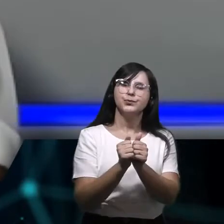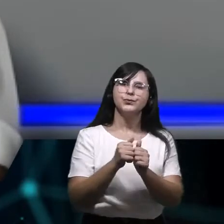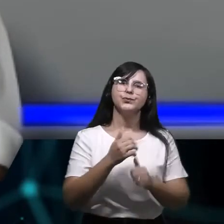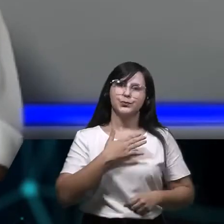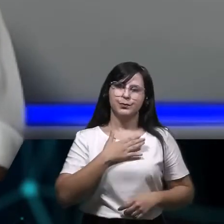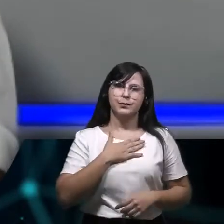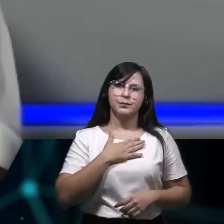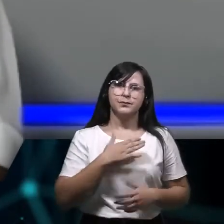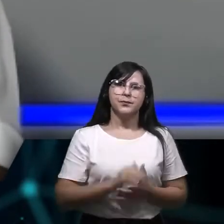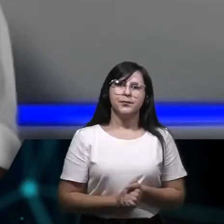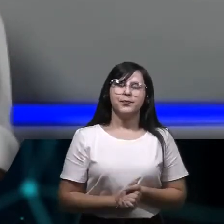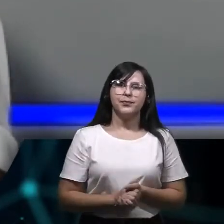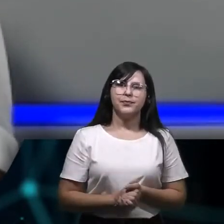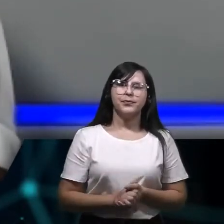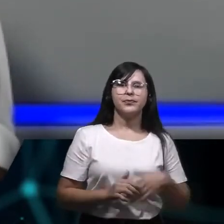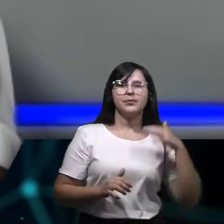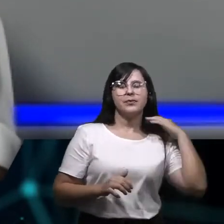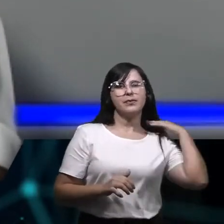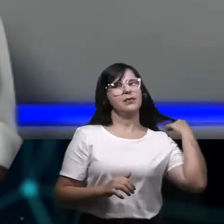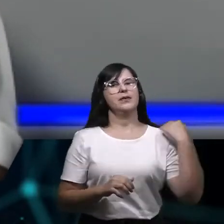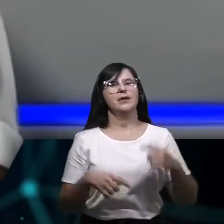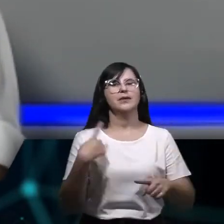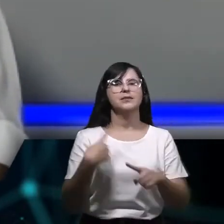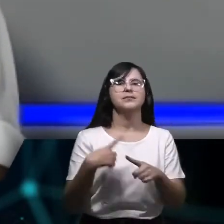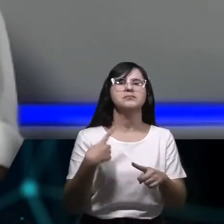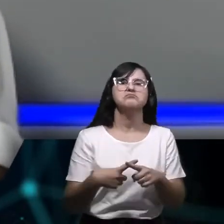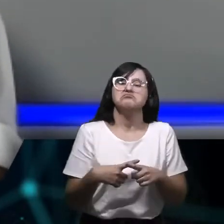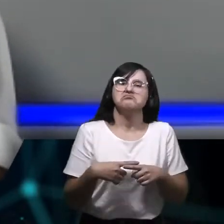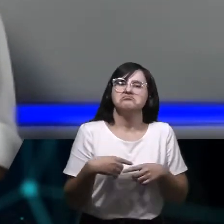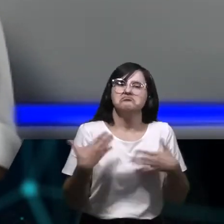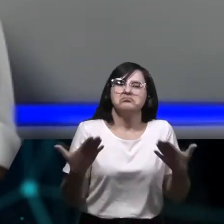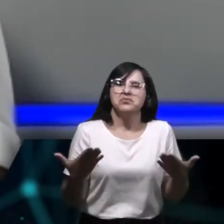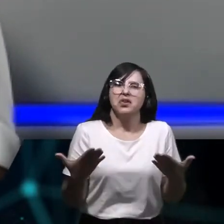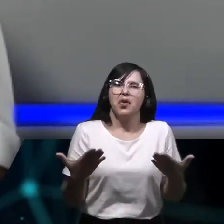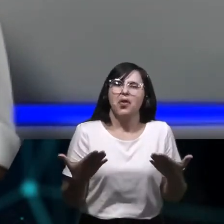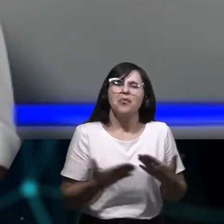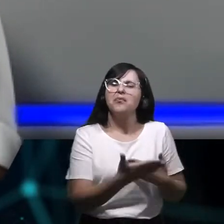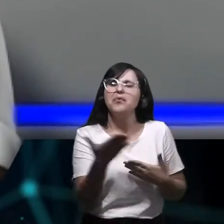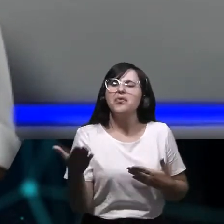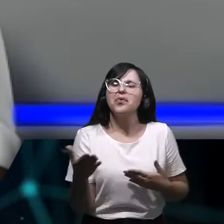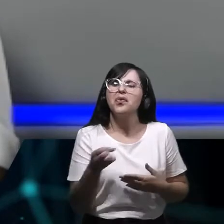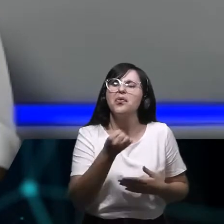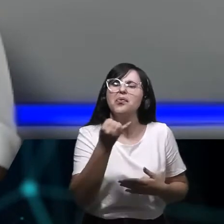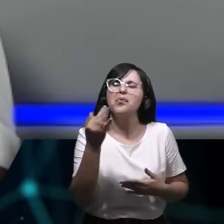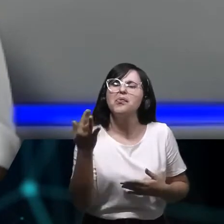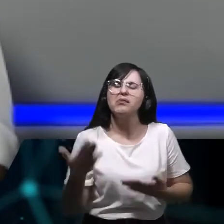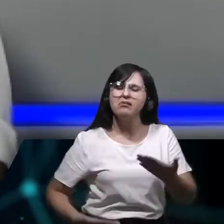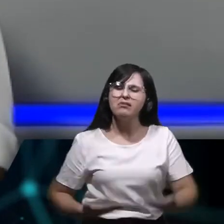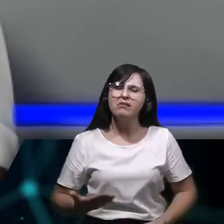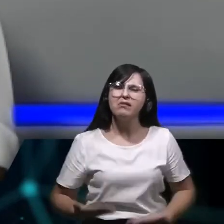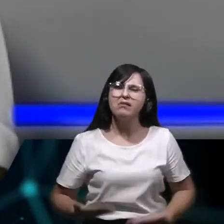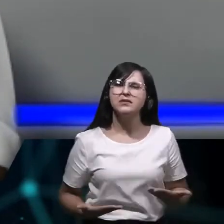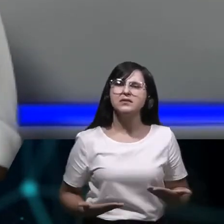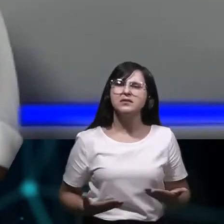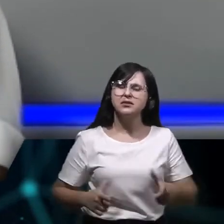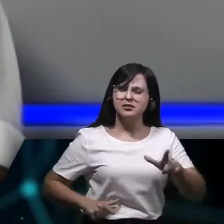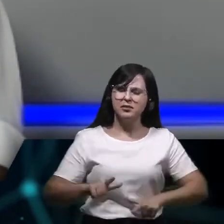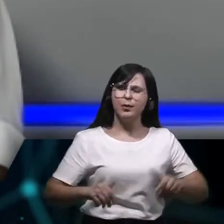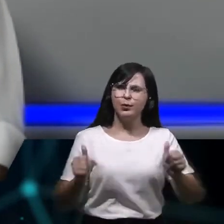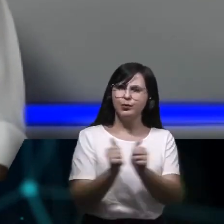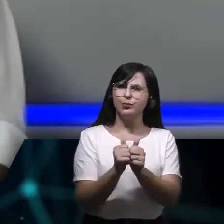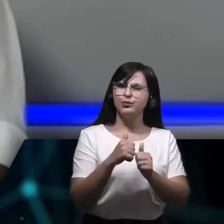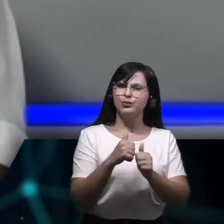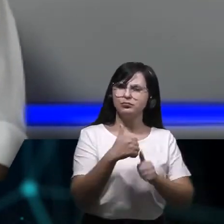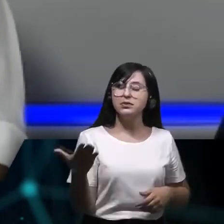caso dos candidatos aqui, que eu não sei quantos funcionários ele tem, né. Eu venho preocupado com a